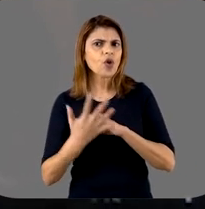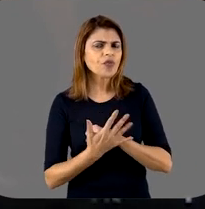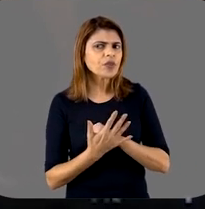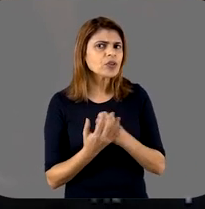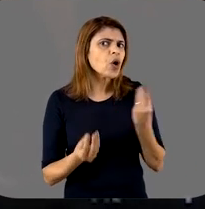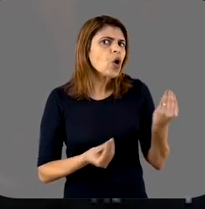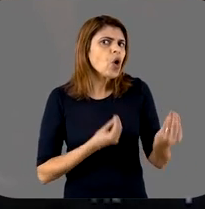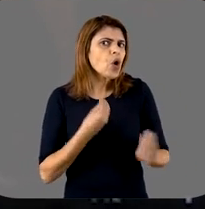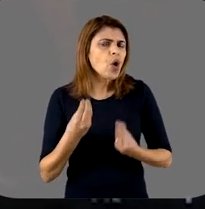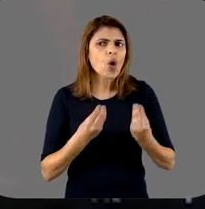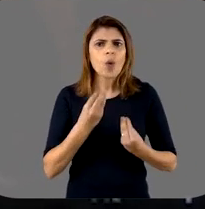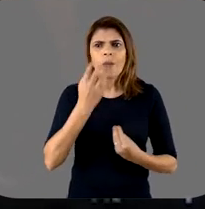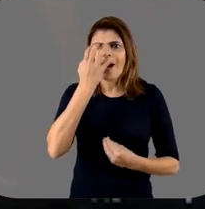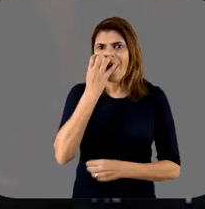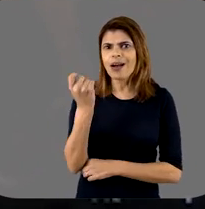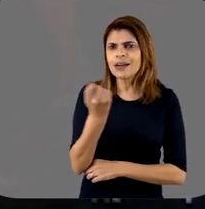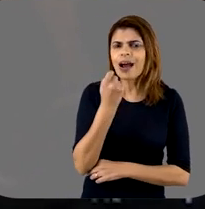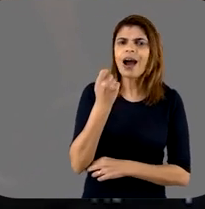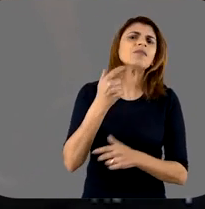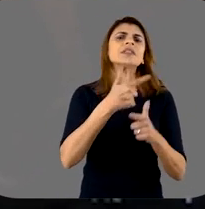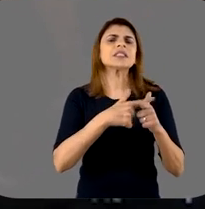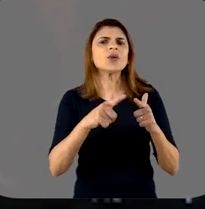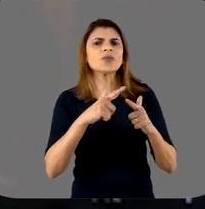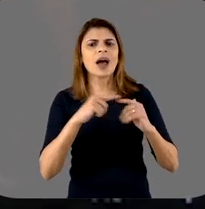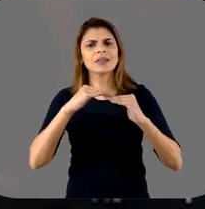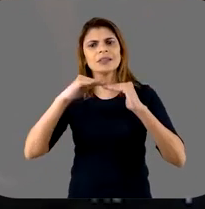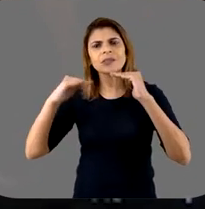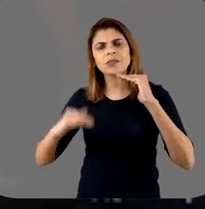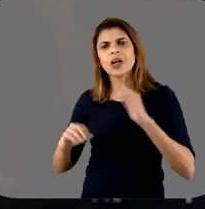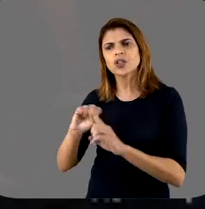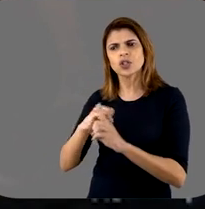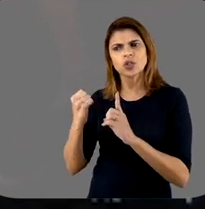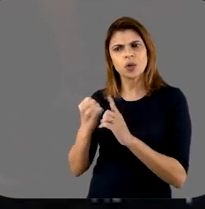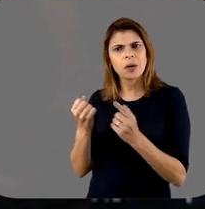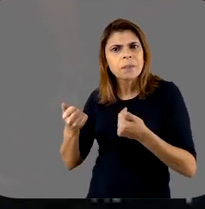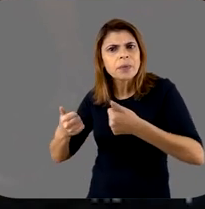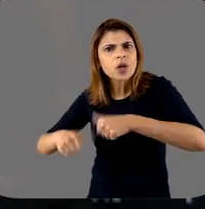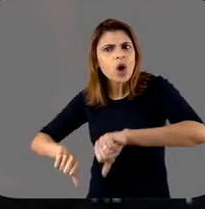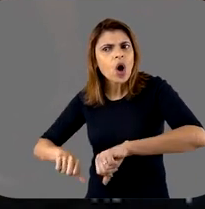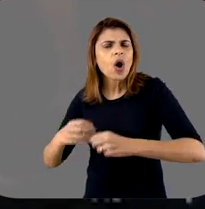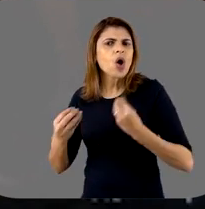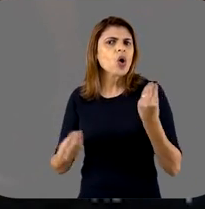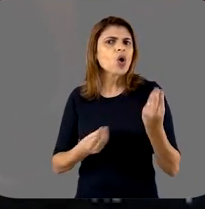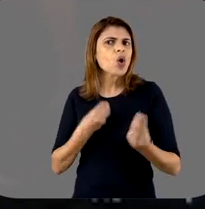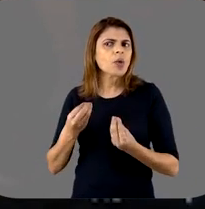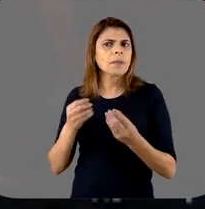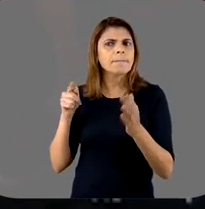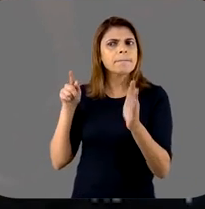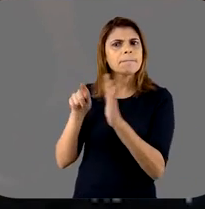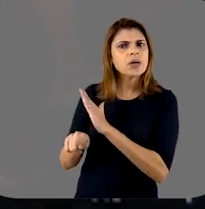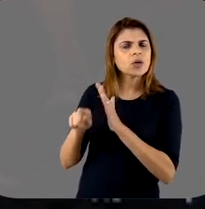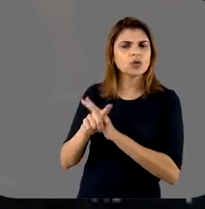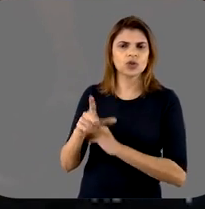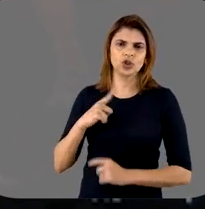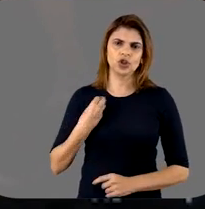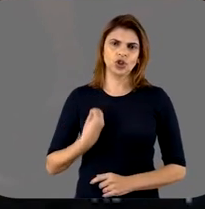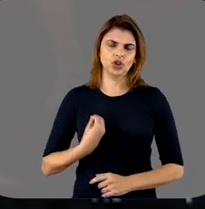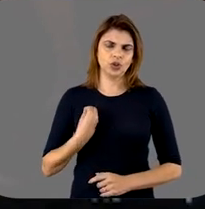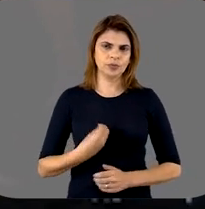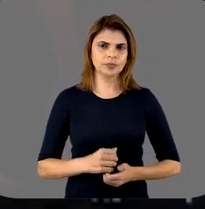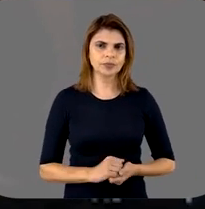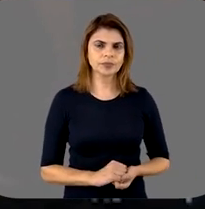os agravos, a situação de desigualdade social seriam piores? Esta é a pergunta que aparece aqui para a gente da nossa